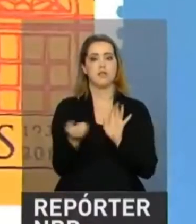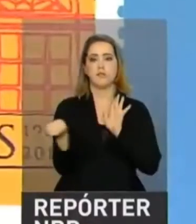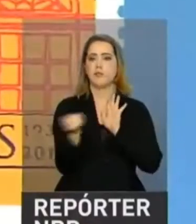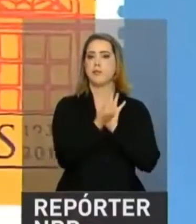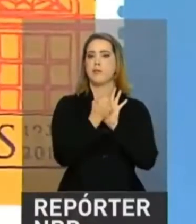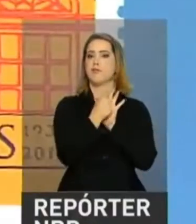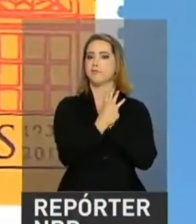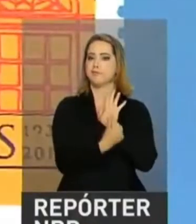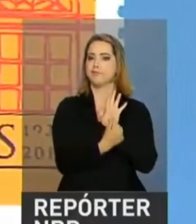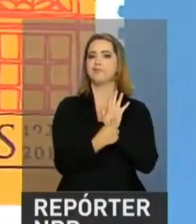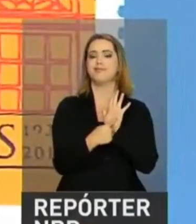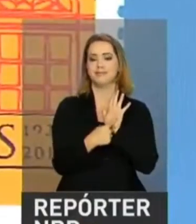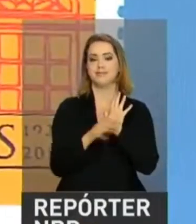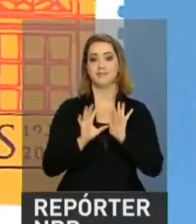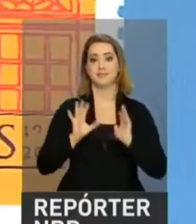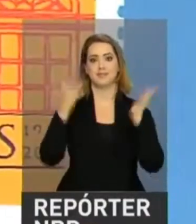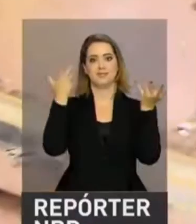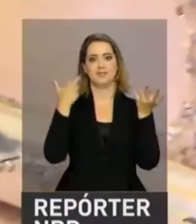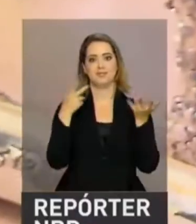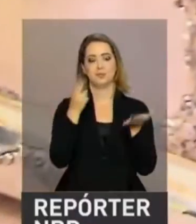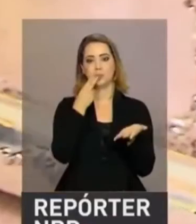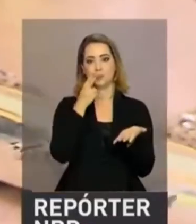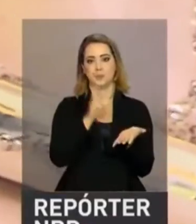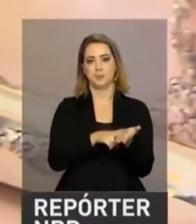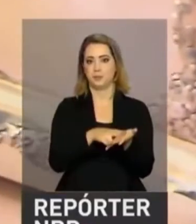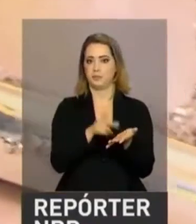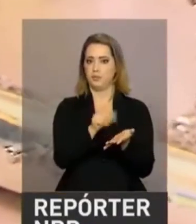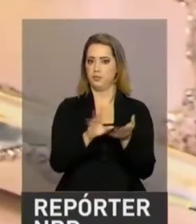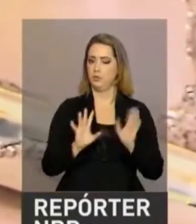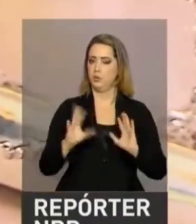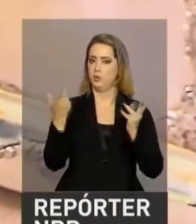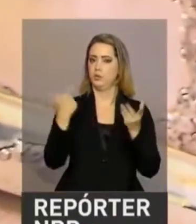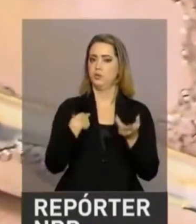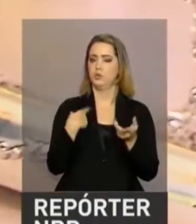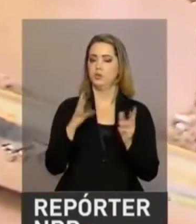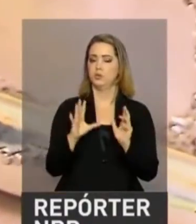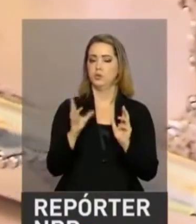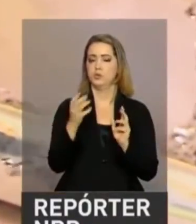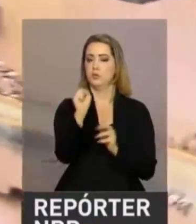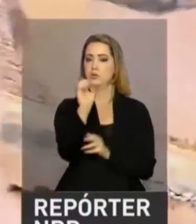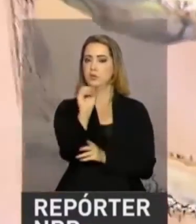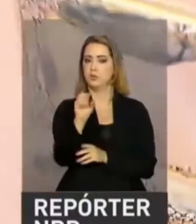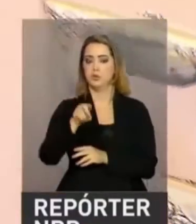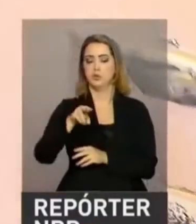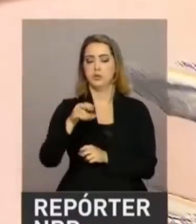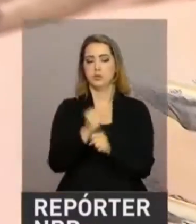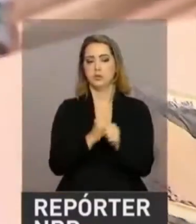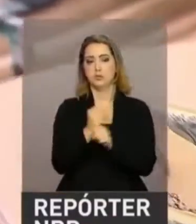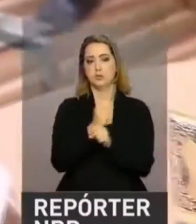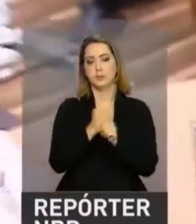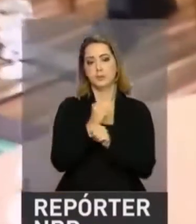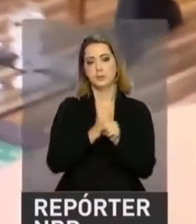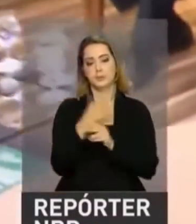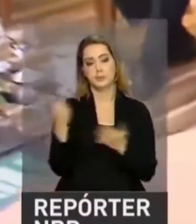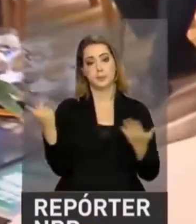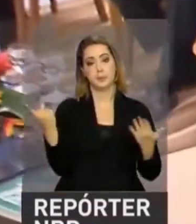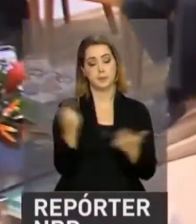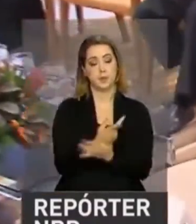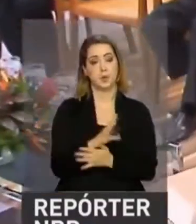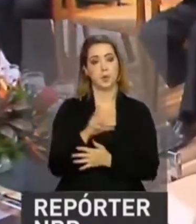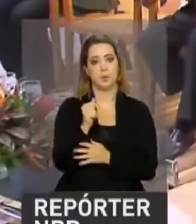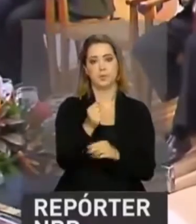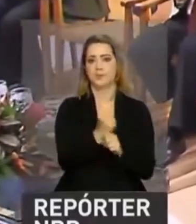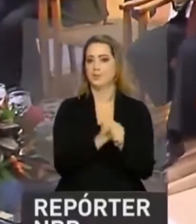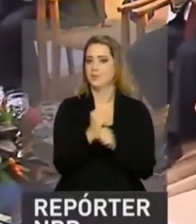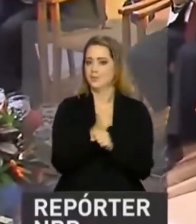e um carimbo comemorativo dos Correios. Os eventos para celebrar os 80 anos da autarquia vão ocorrer durante todo